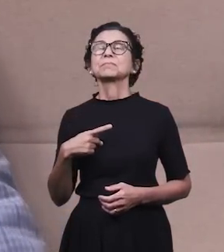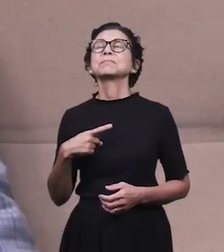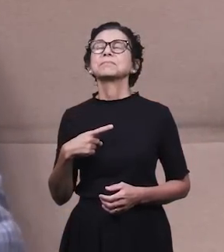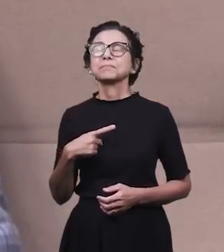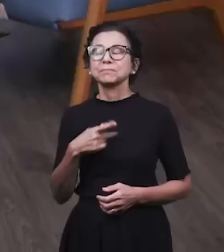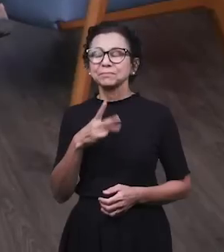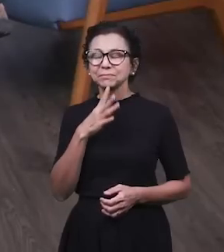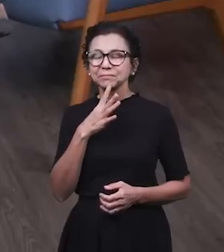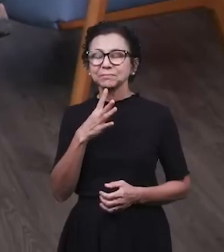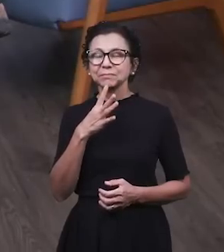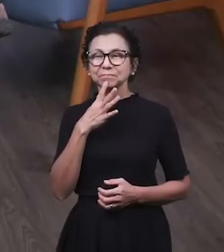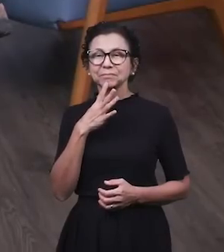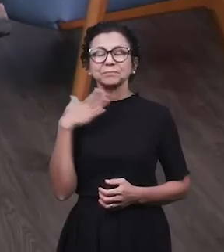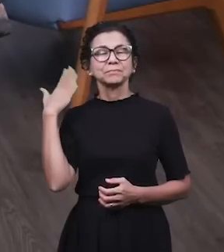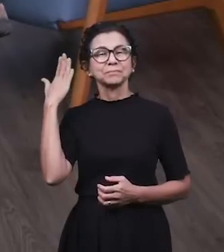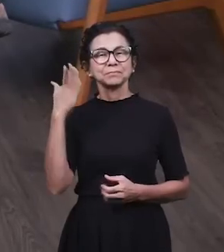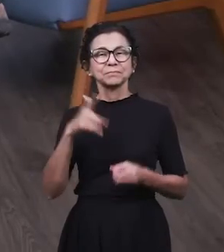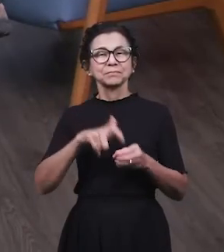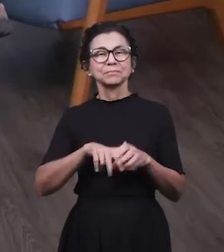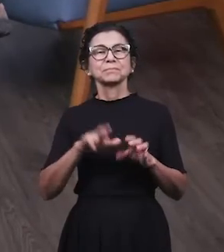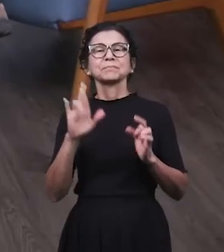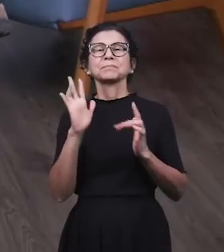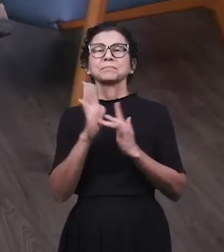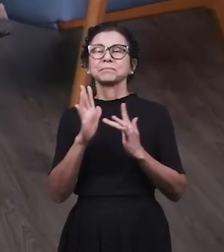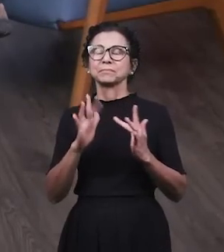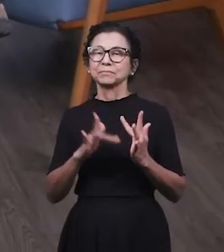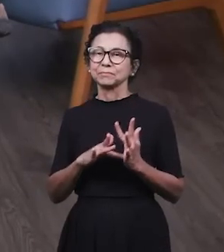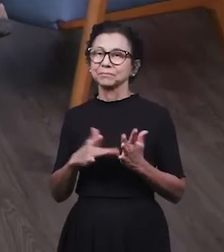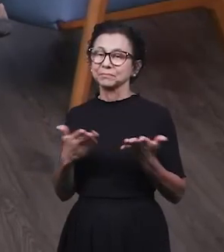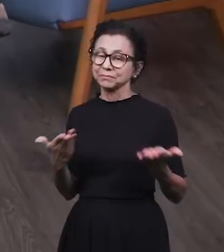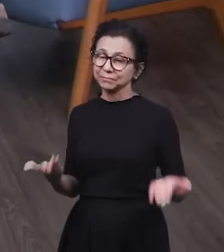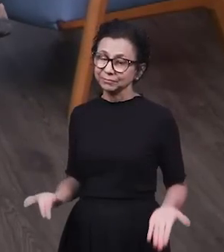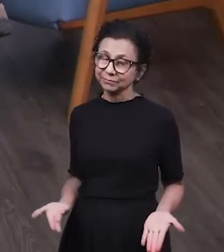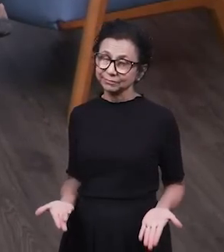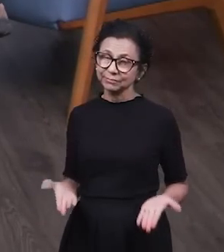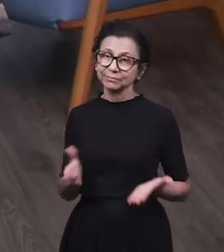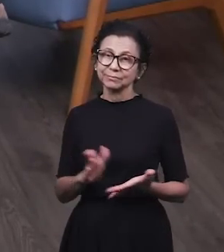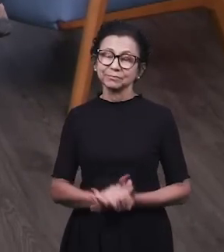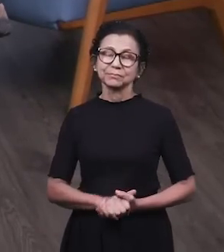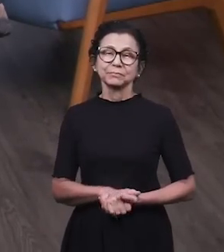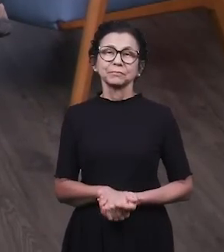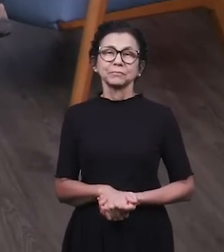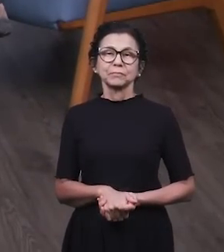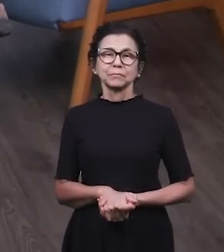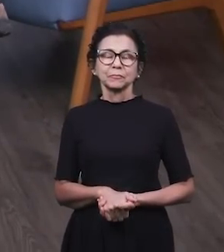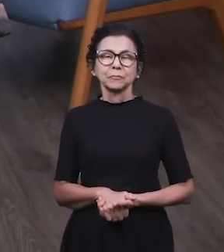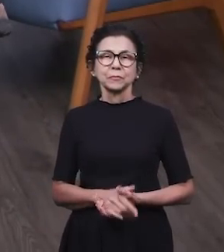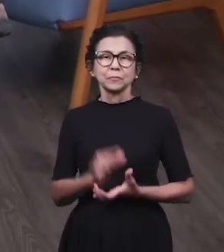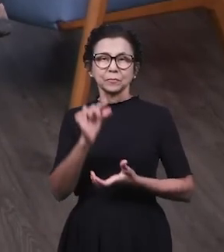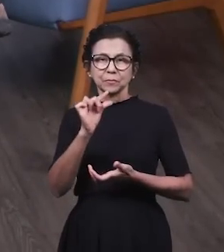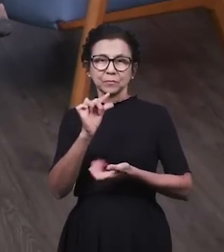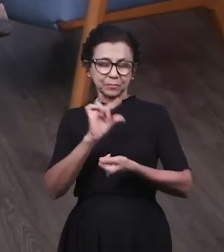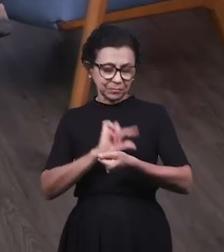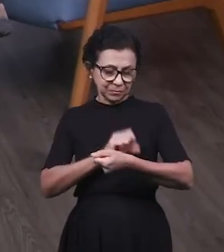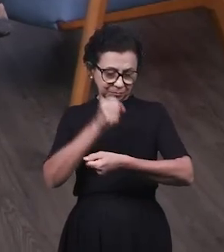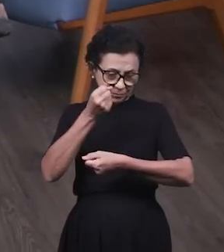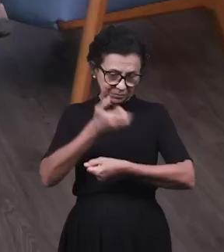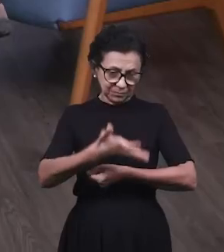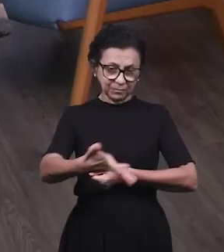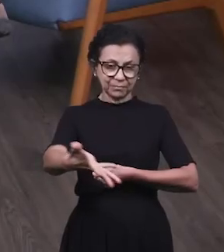isso? É verdade. E também tem um aspecto, especificamente na parábola do